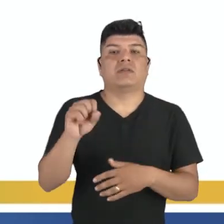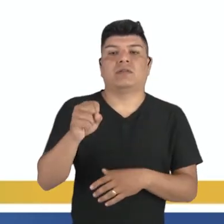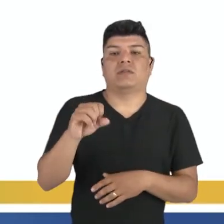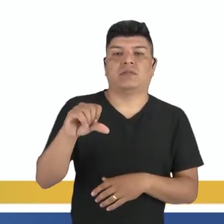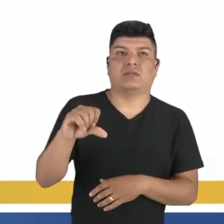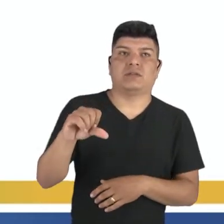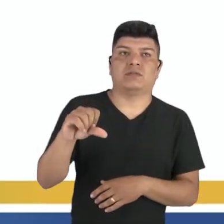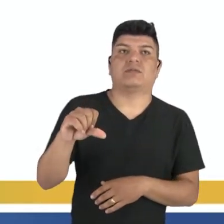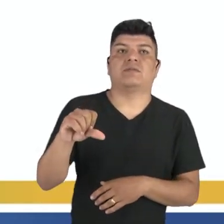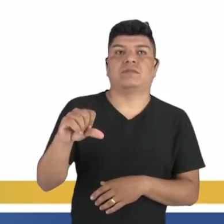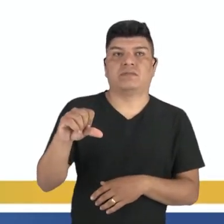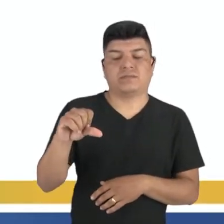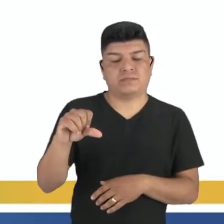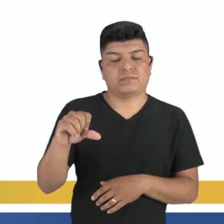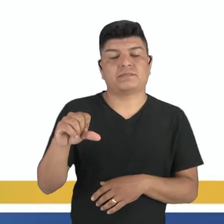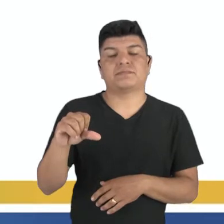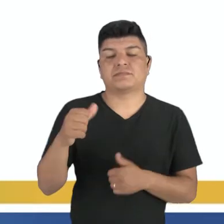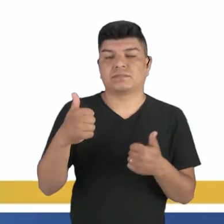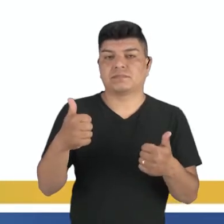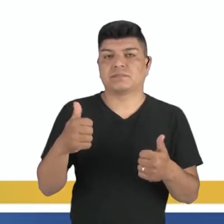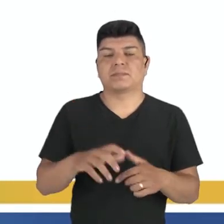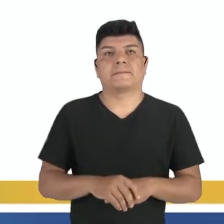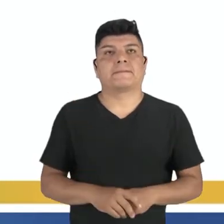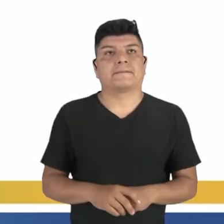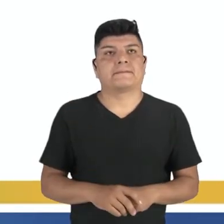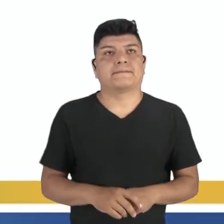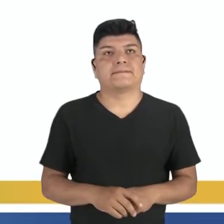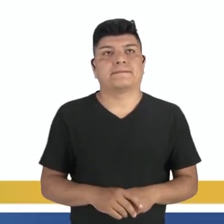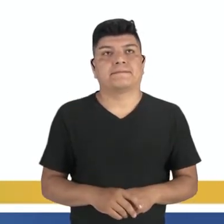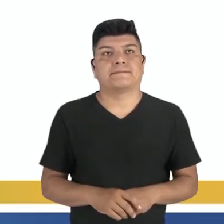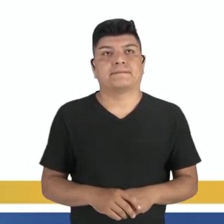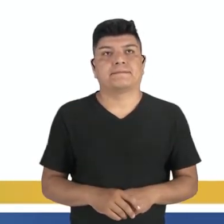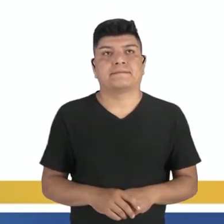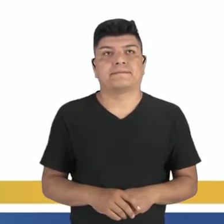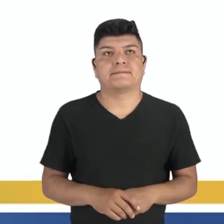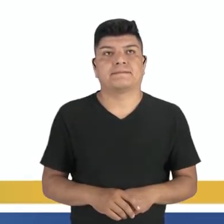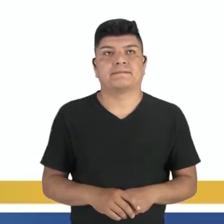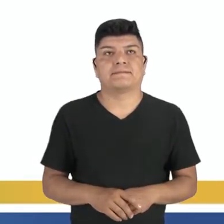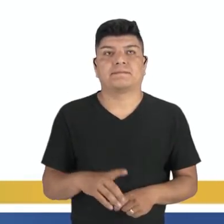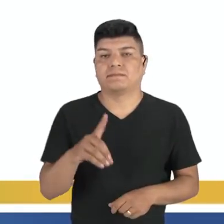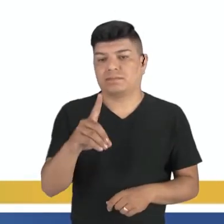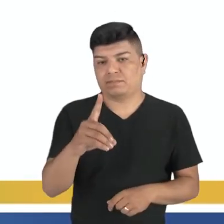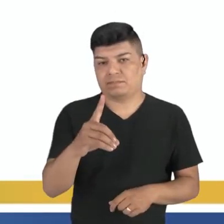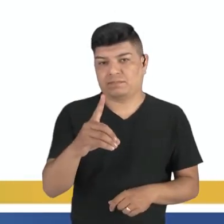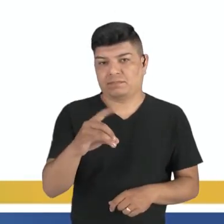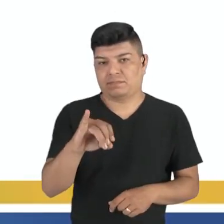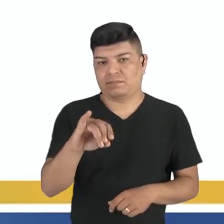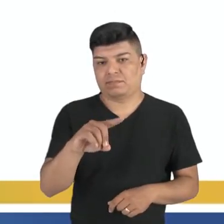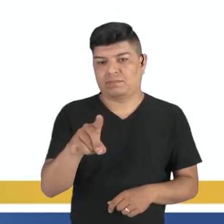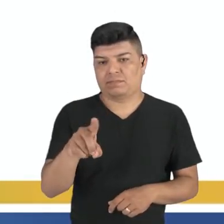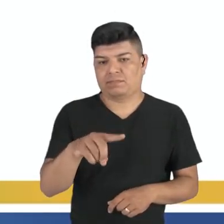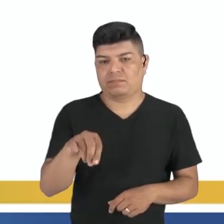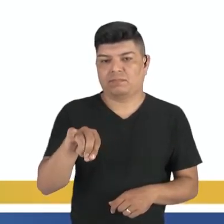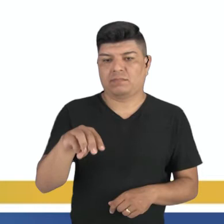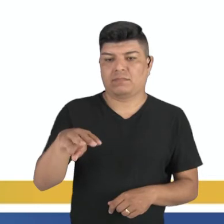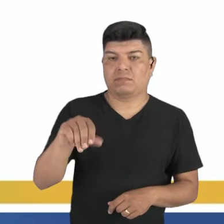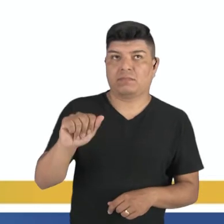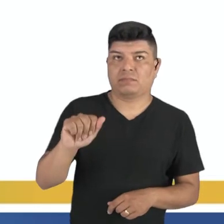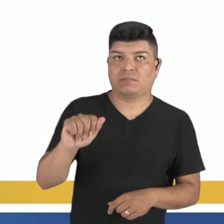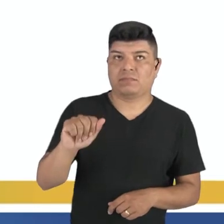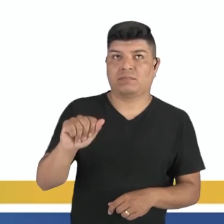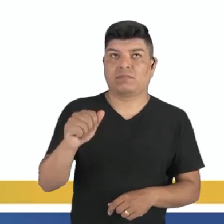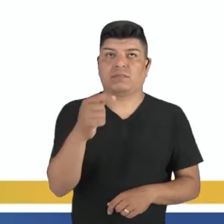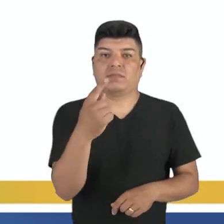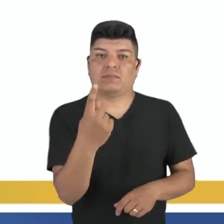número 89. Muito bem. Então, vamos falar de dízima com período de duas casas ou mais,